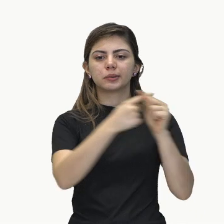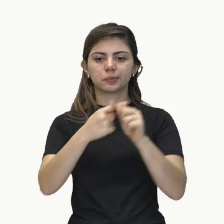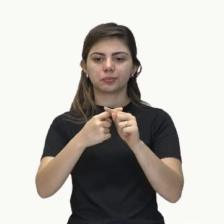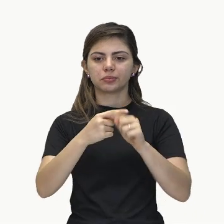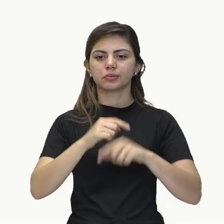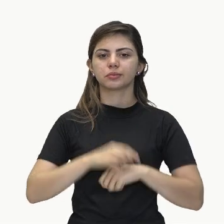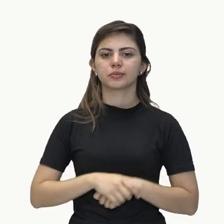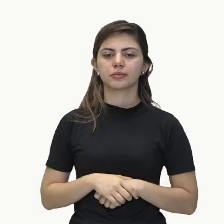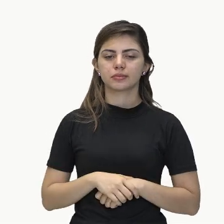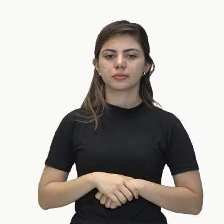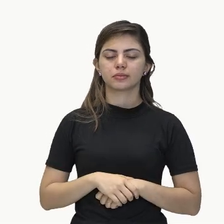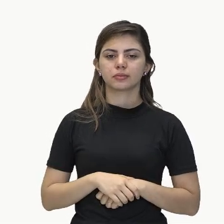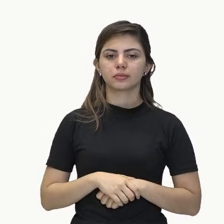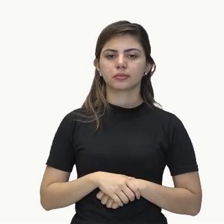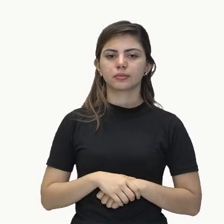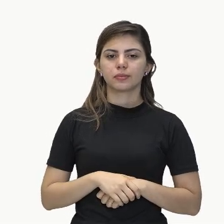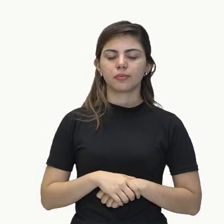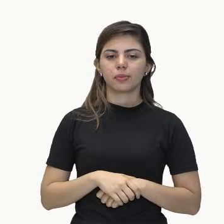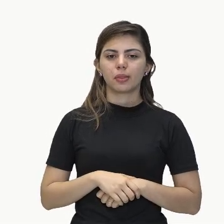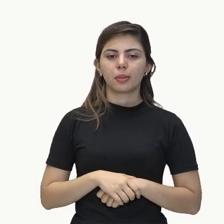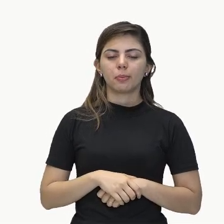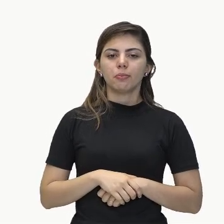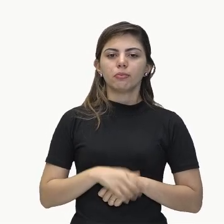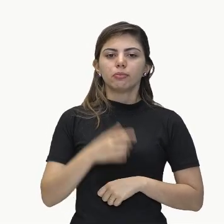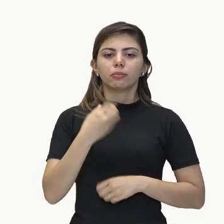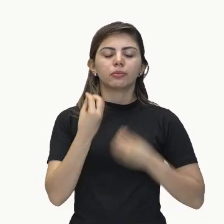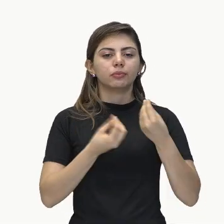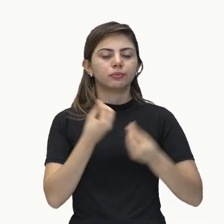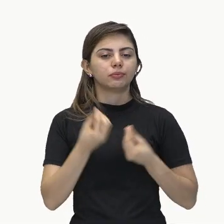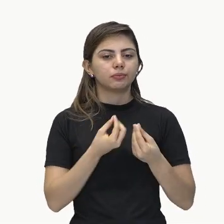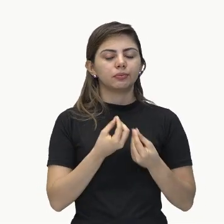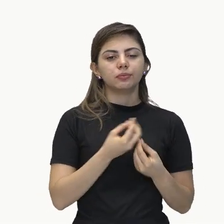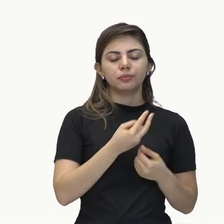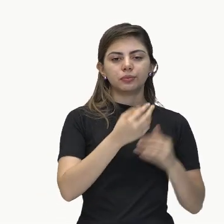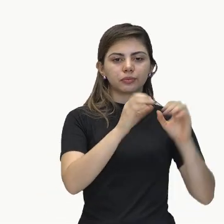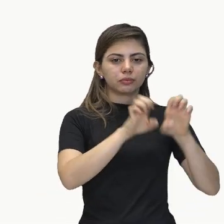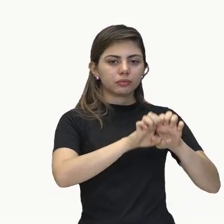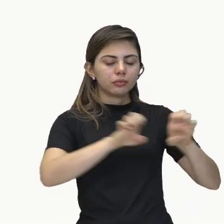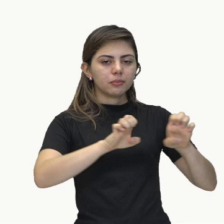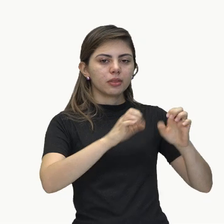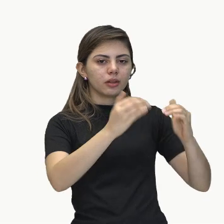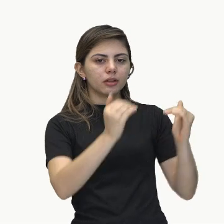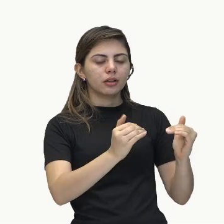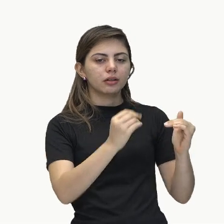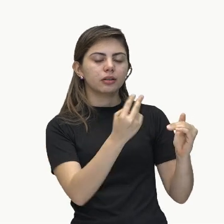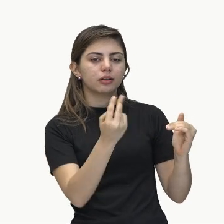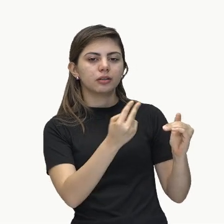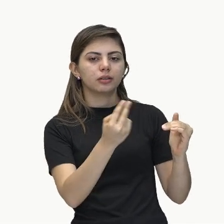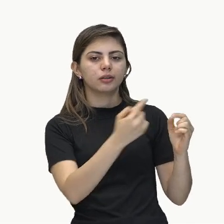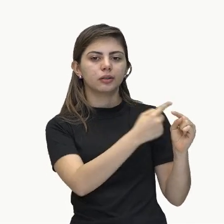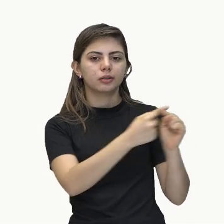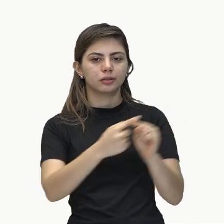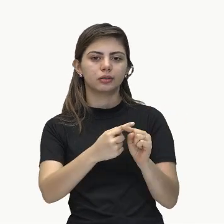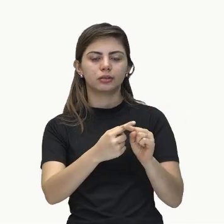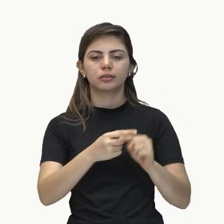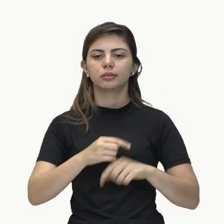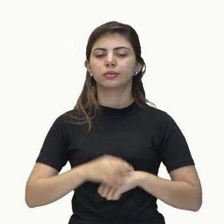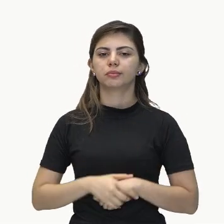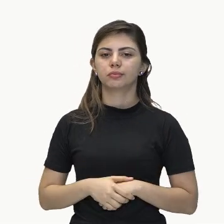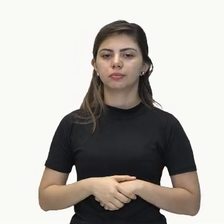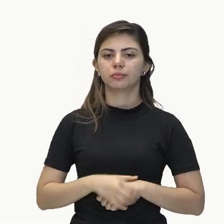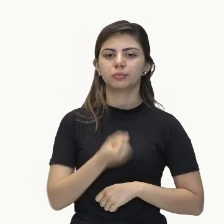pelo coeficiente do y da minha segunda equação. Então, eu vou multiplicar essa minha primeira equação toda por